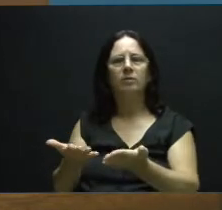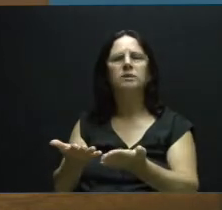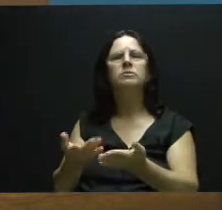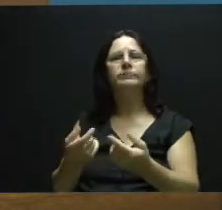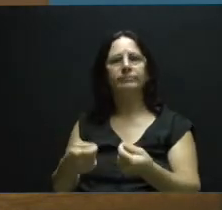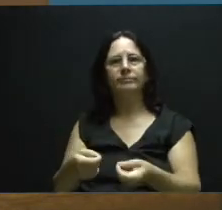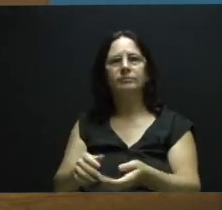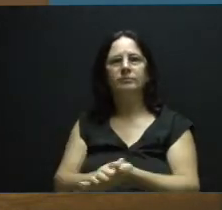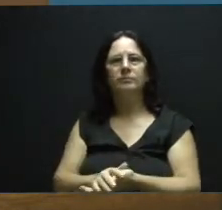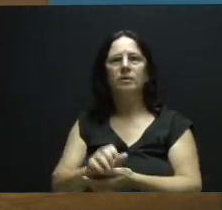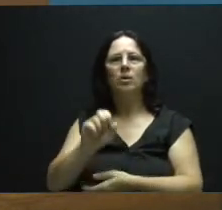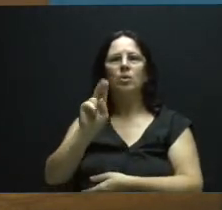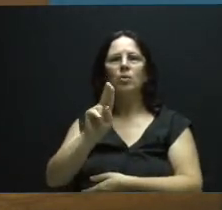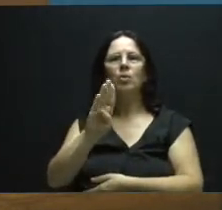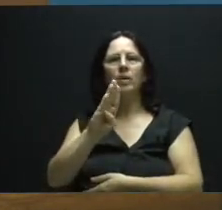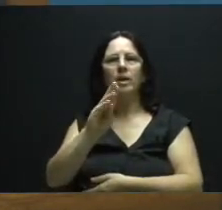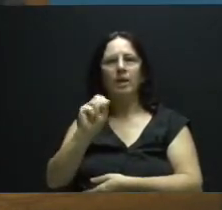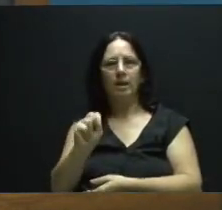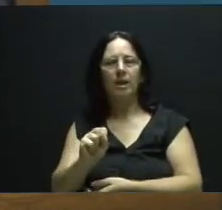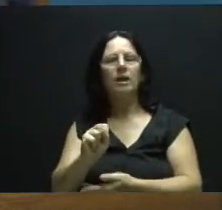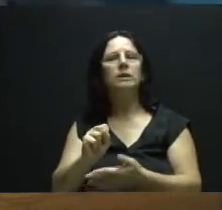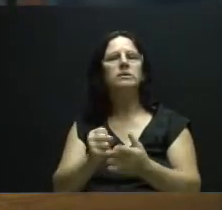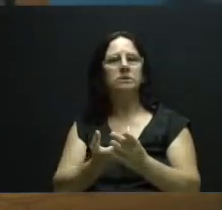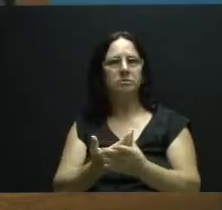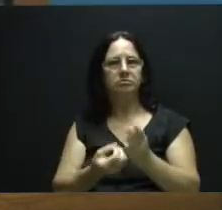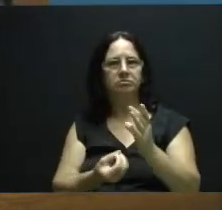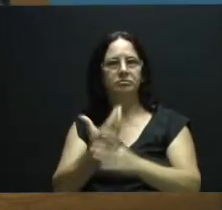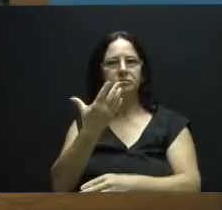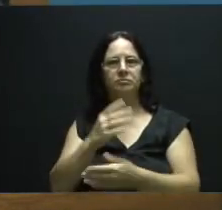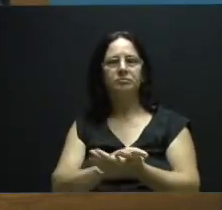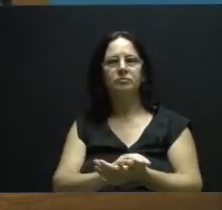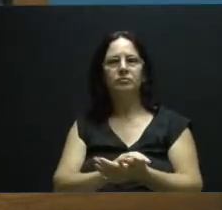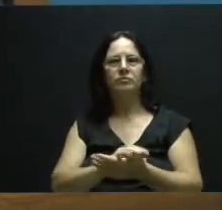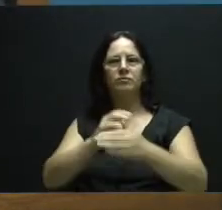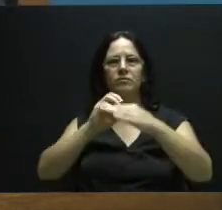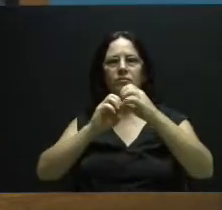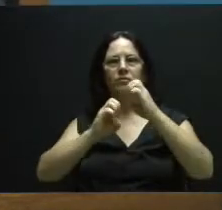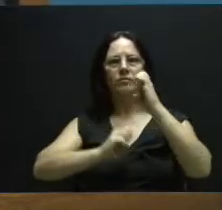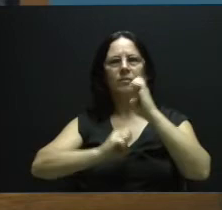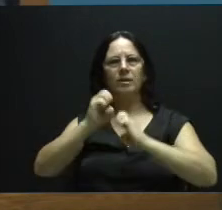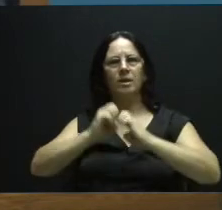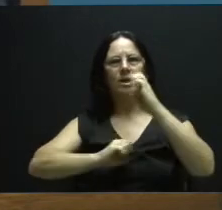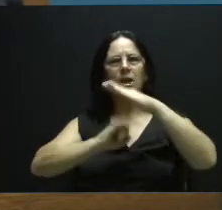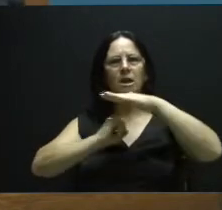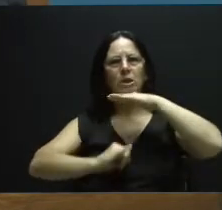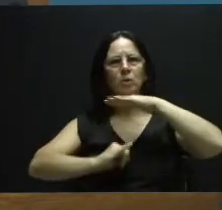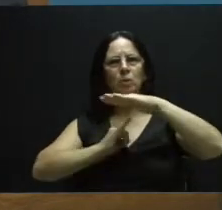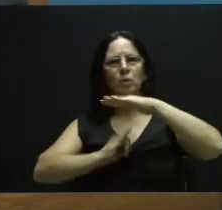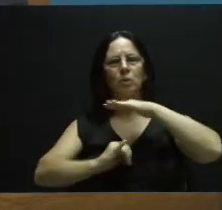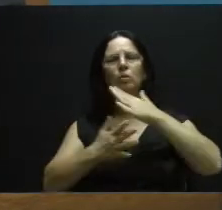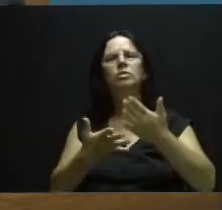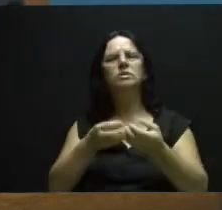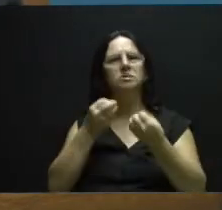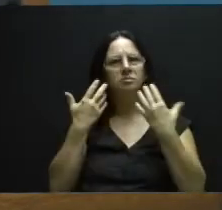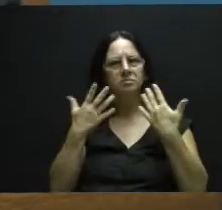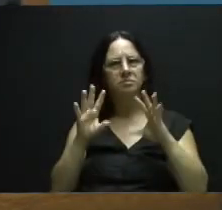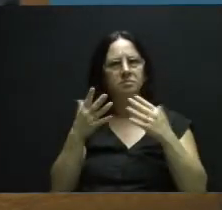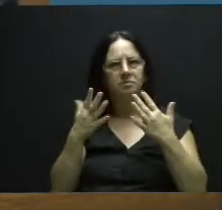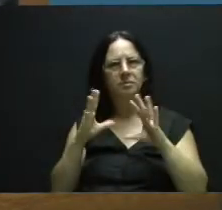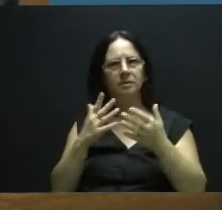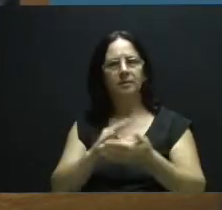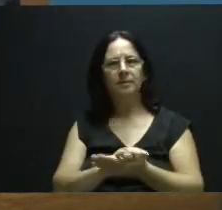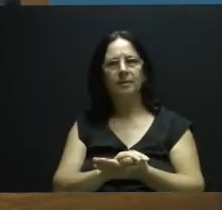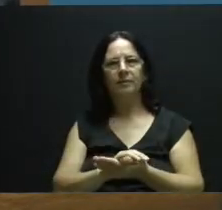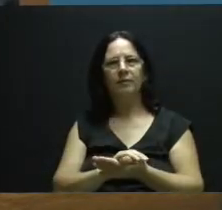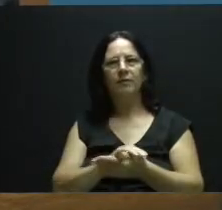chapéu ubs sendo inaugurada a fomentação das indústrias como da usiminas meus parabéns ao prefeito